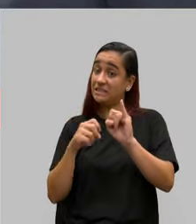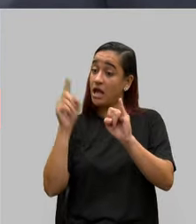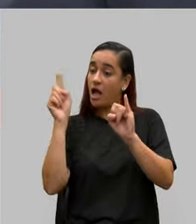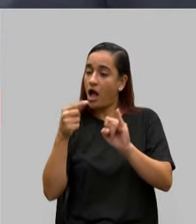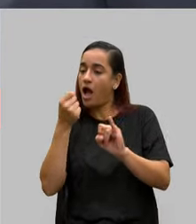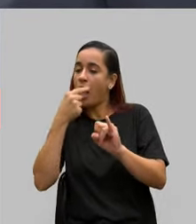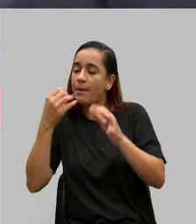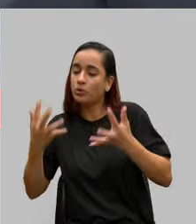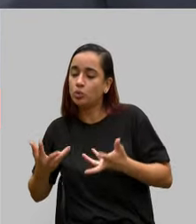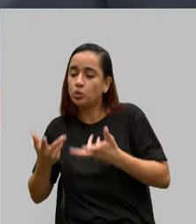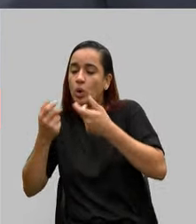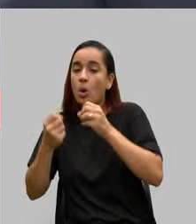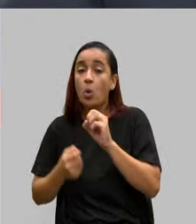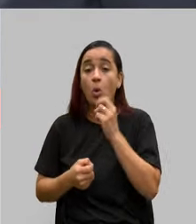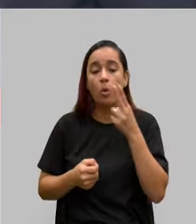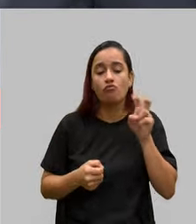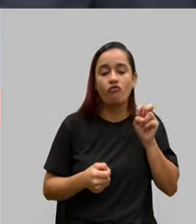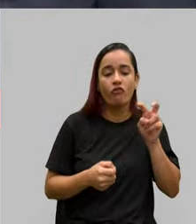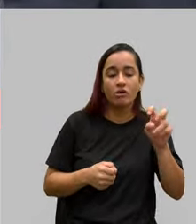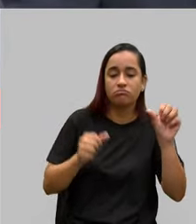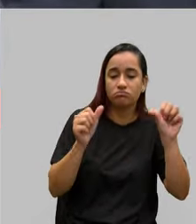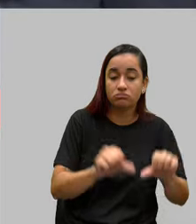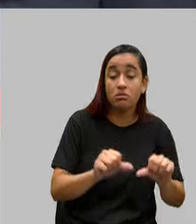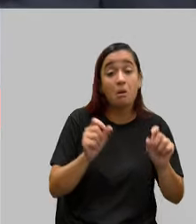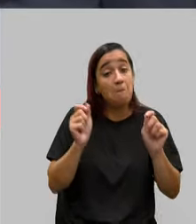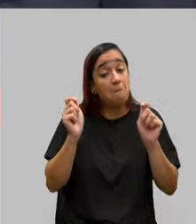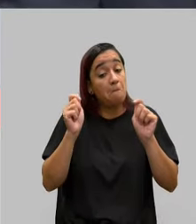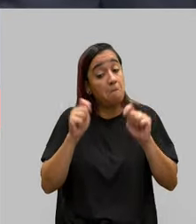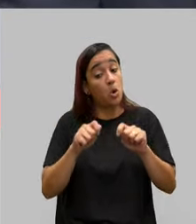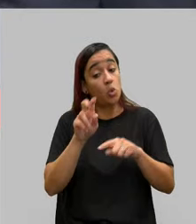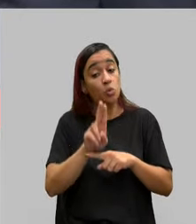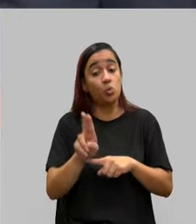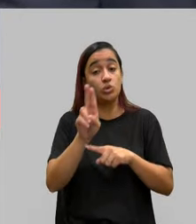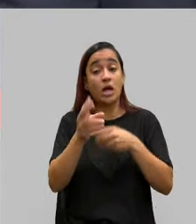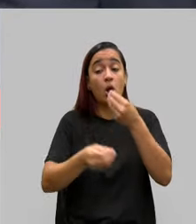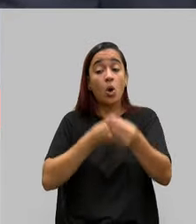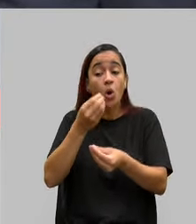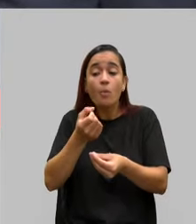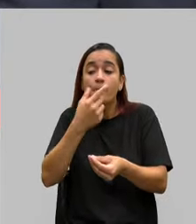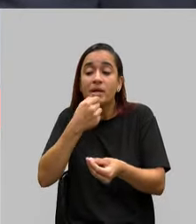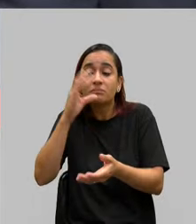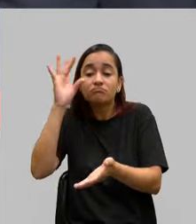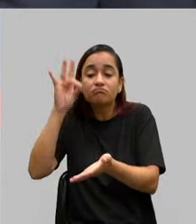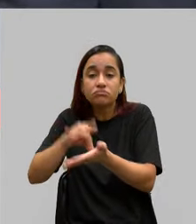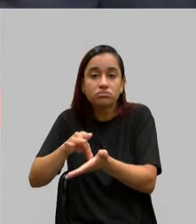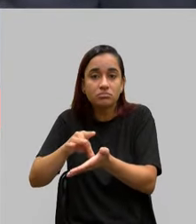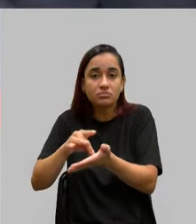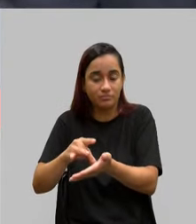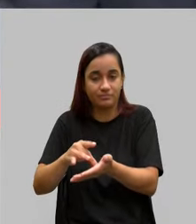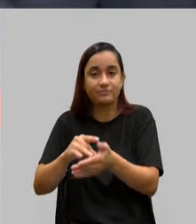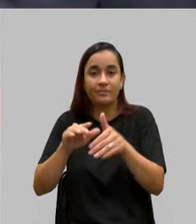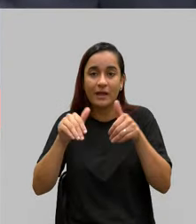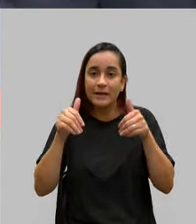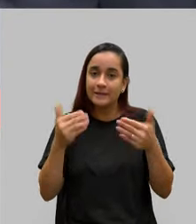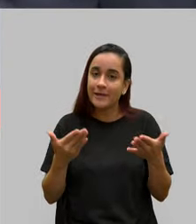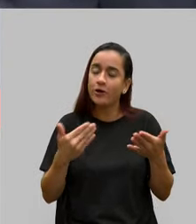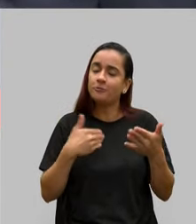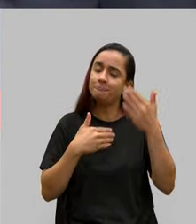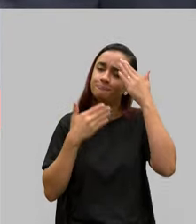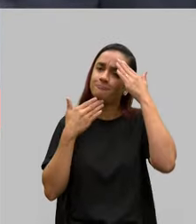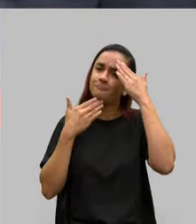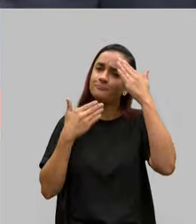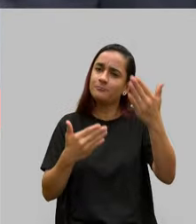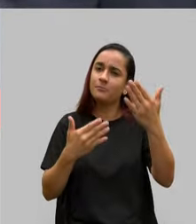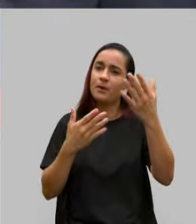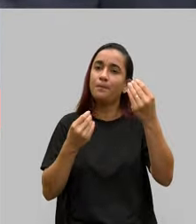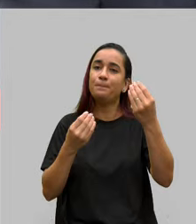ele pode ser utilizado e como como medicamento realmente então Eh eu agradeço muito essa oportunidade